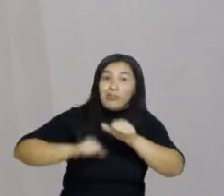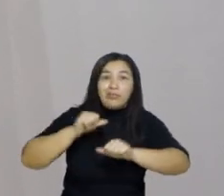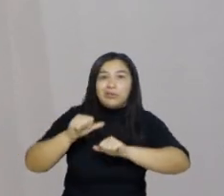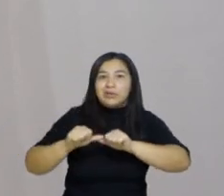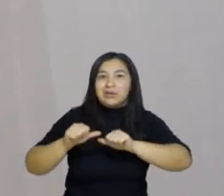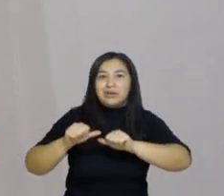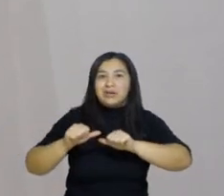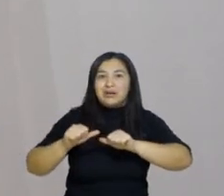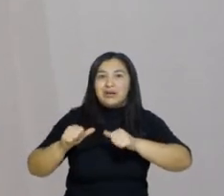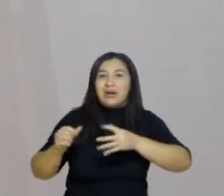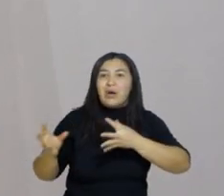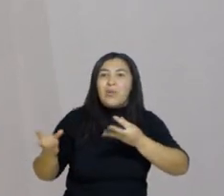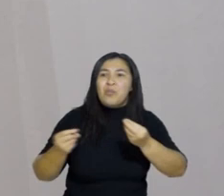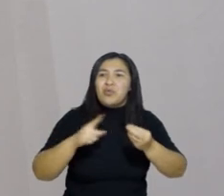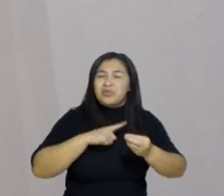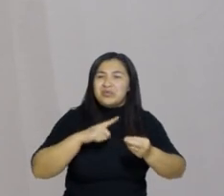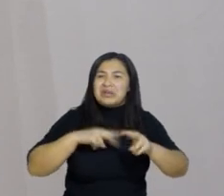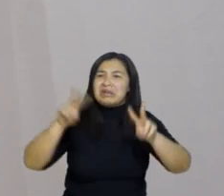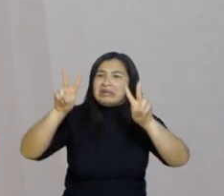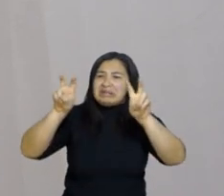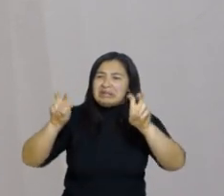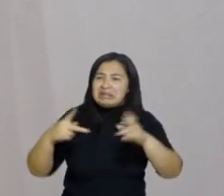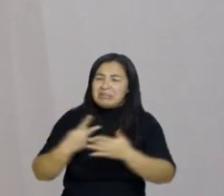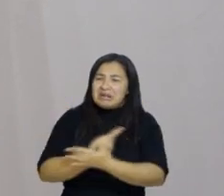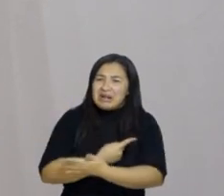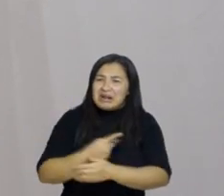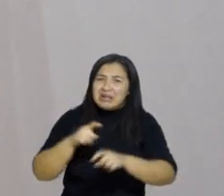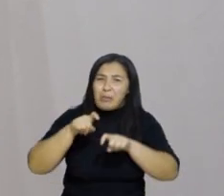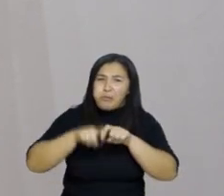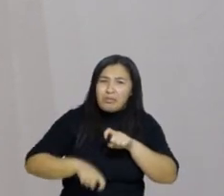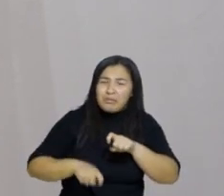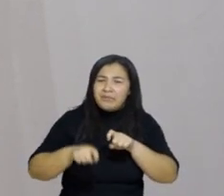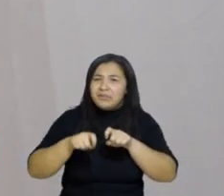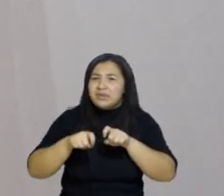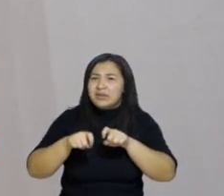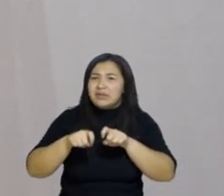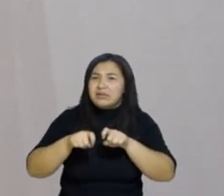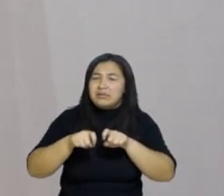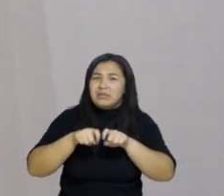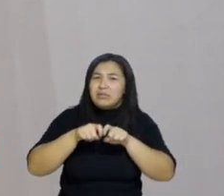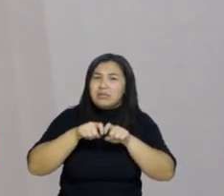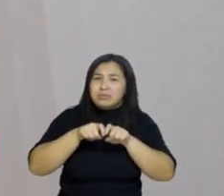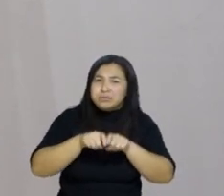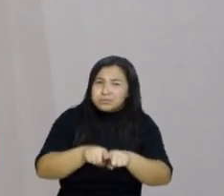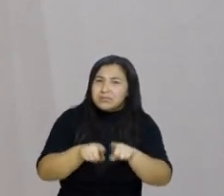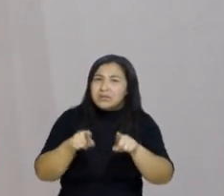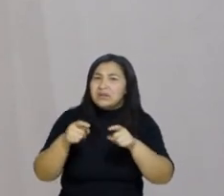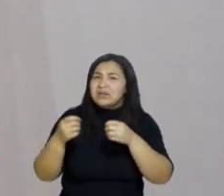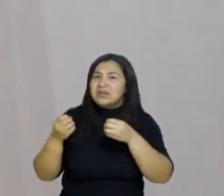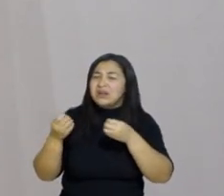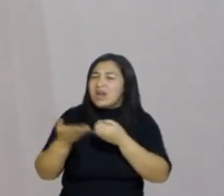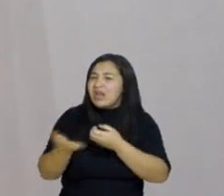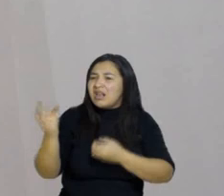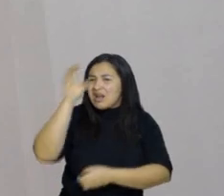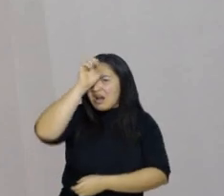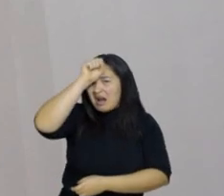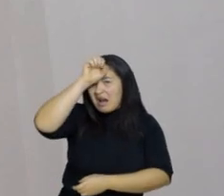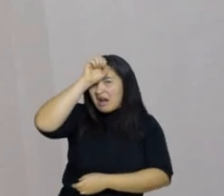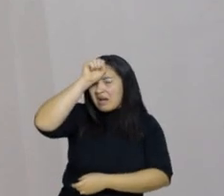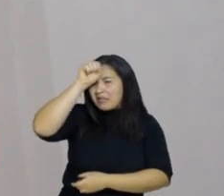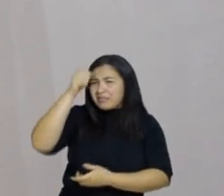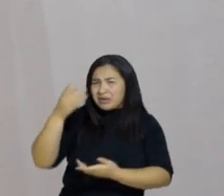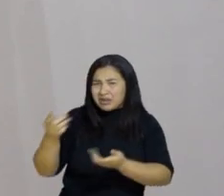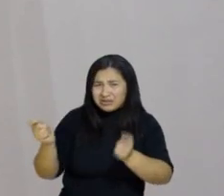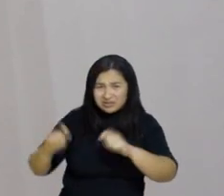tipo de matéria para crianças, que as crianças aprendam desde criança, coisas que não deve, não vai agregar